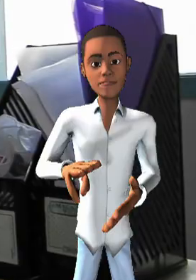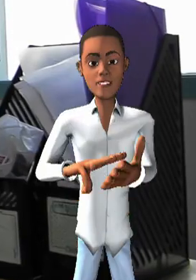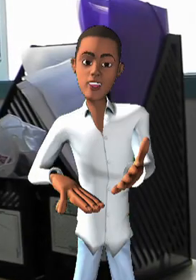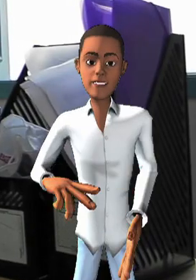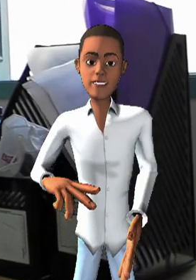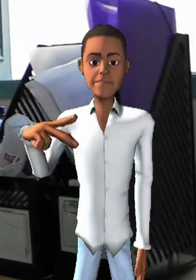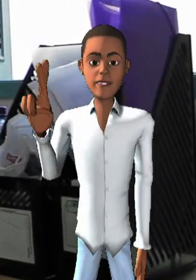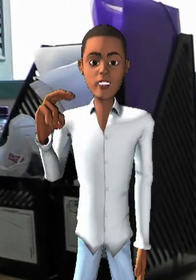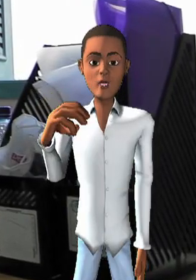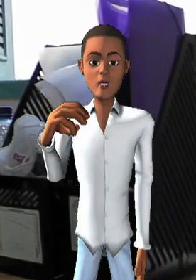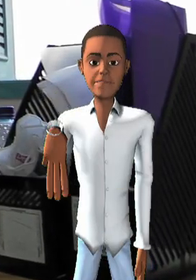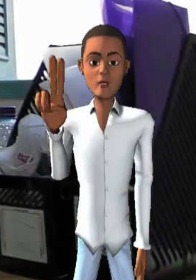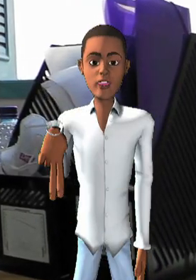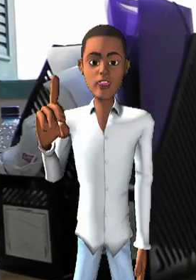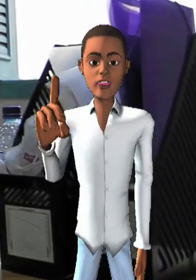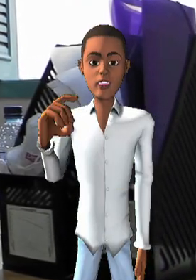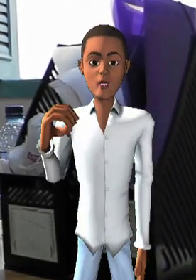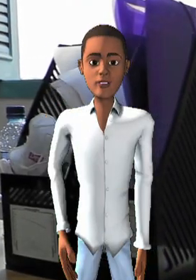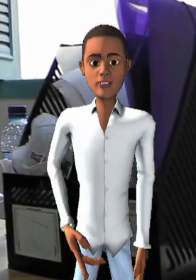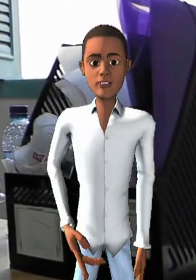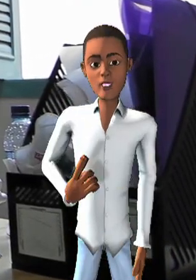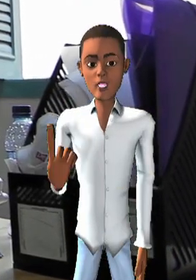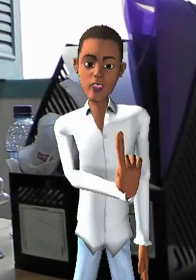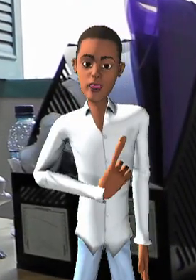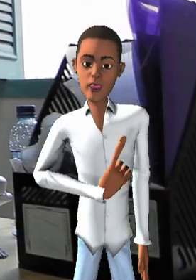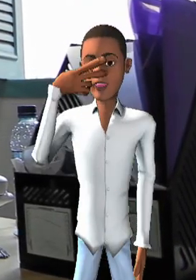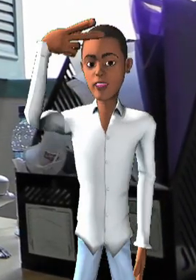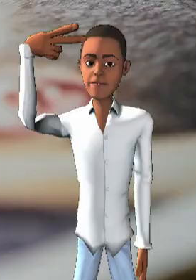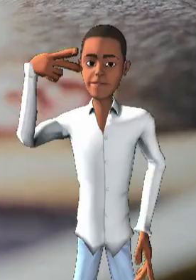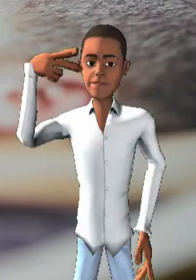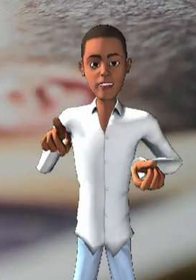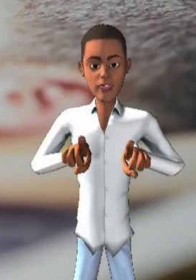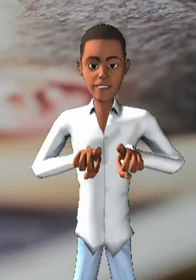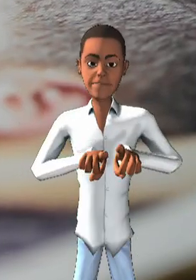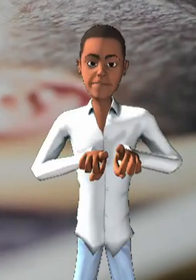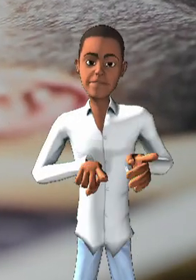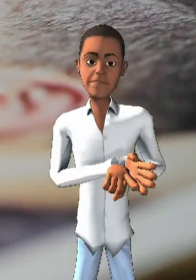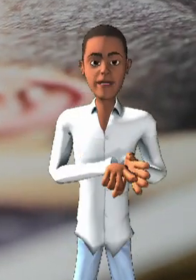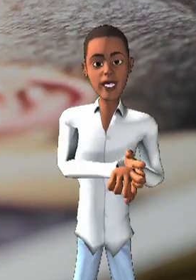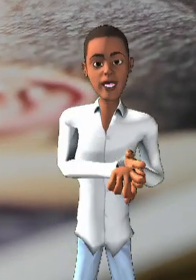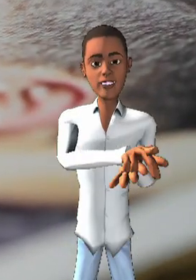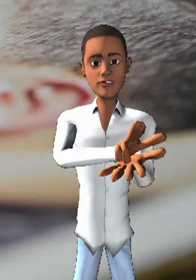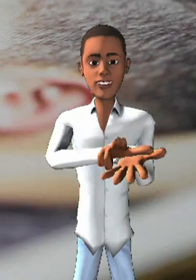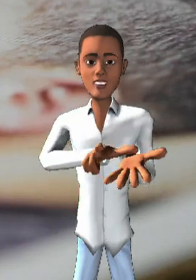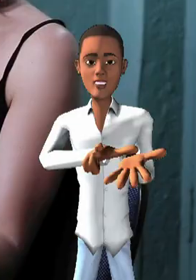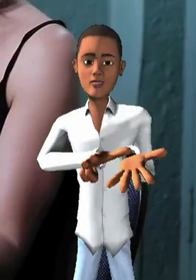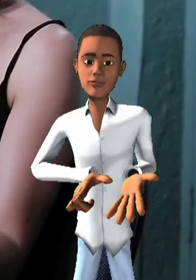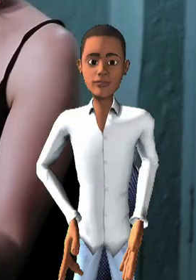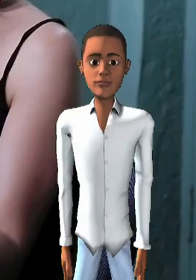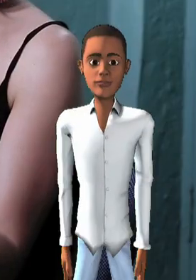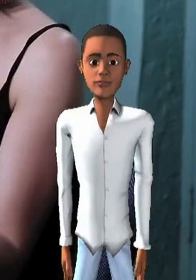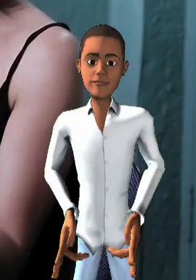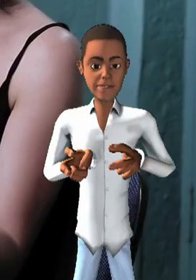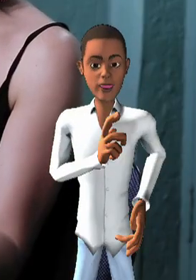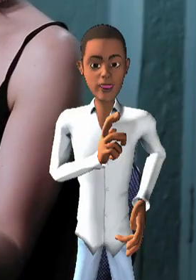Na nossa metodologia de paternidade do Promundo, a gente, através de vários estudos, tanto nossos quanto de outros pesquisadores, a gente percebeu que